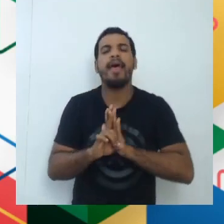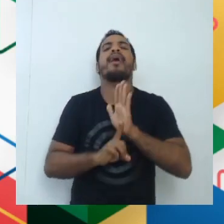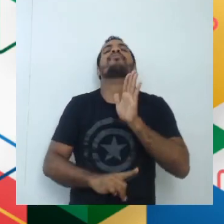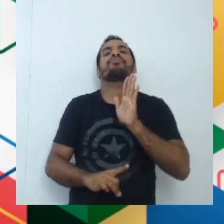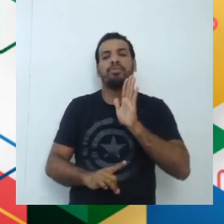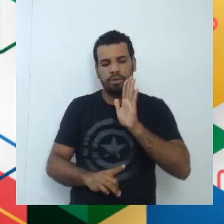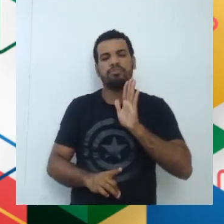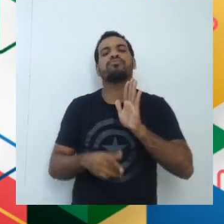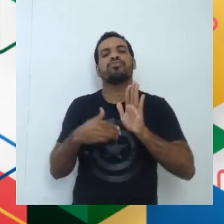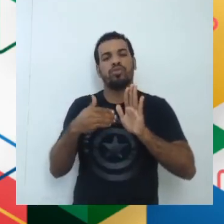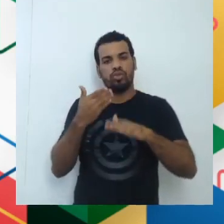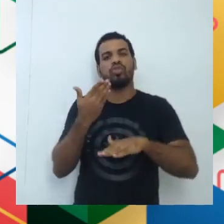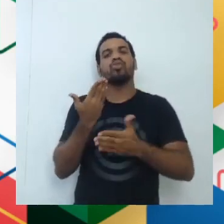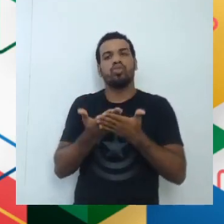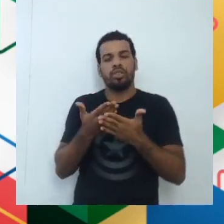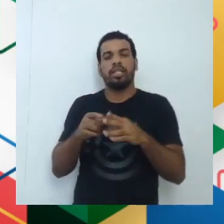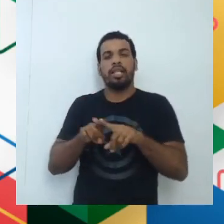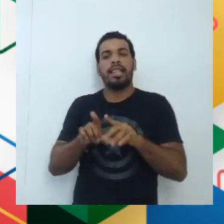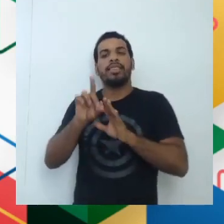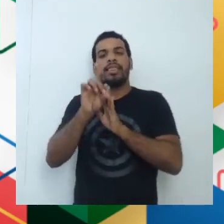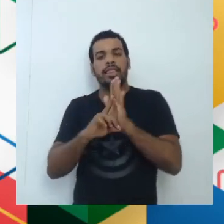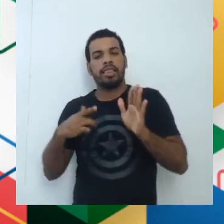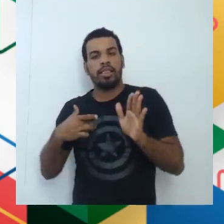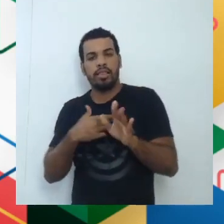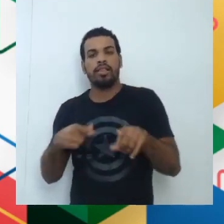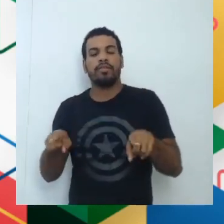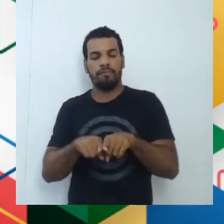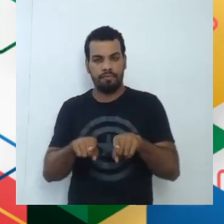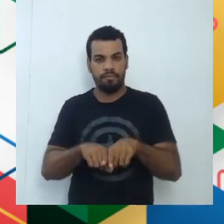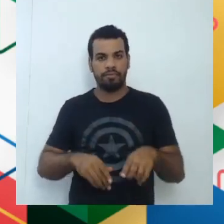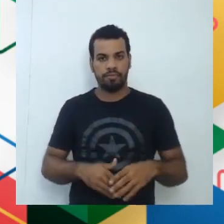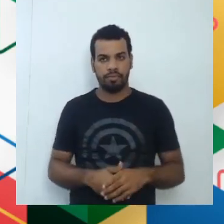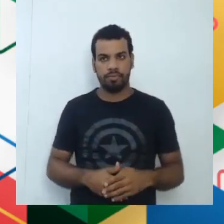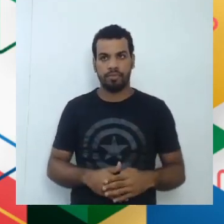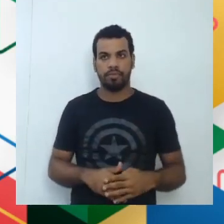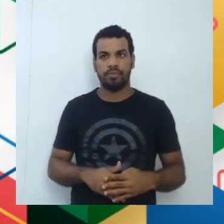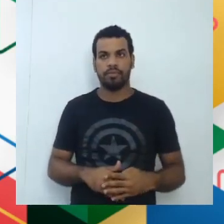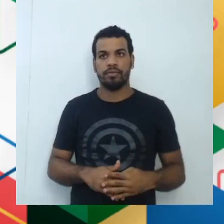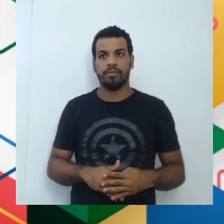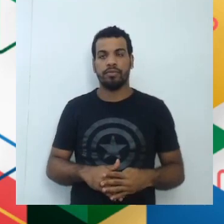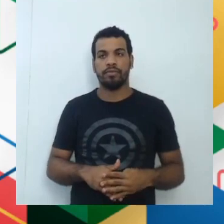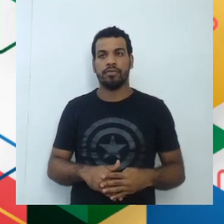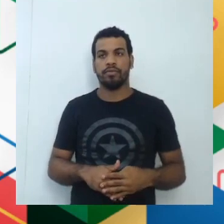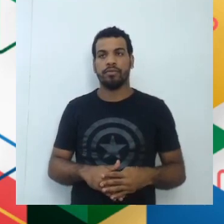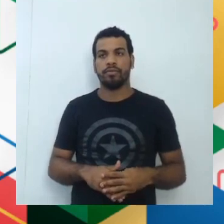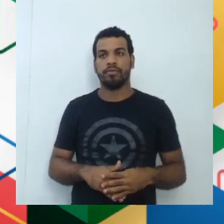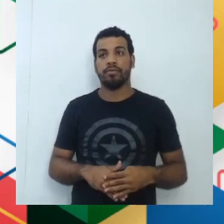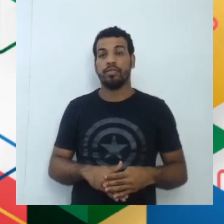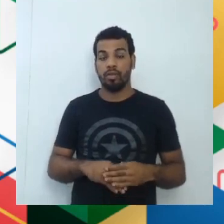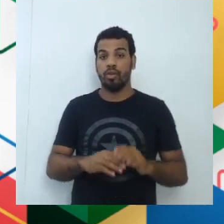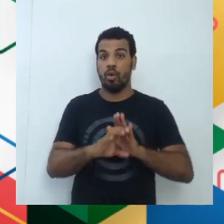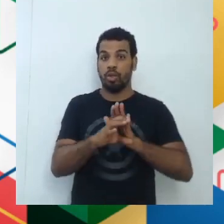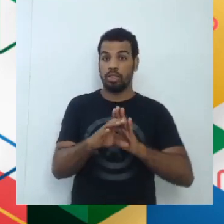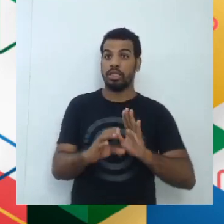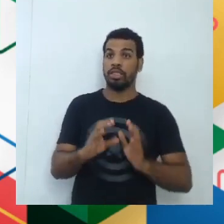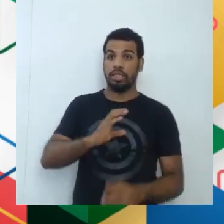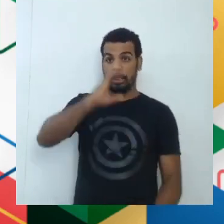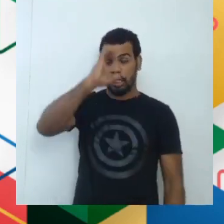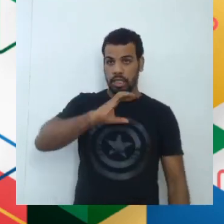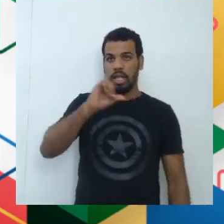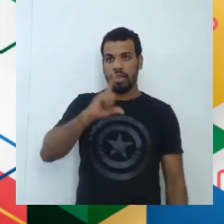à educação e também têm direito à saúde, tá certo? Então a gente vai ter como resposta, baseado no conceito de cidadania, que são